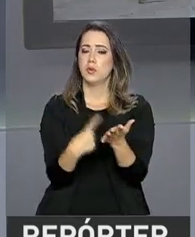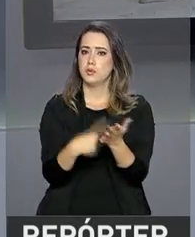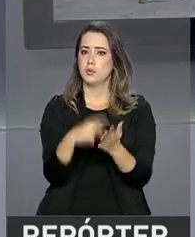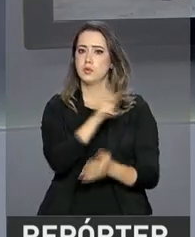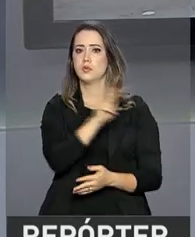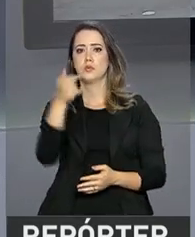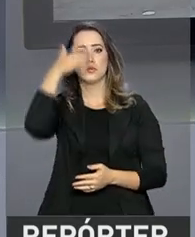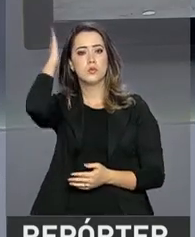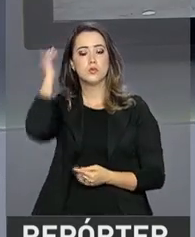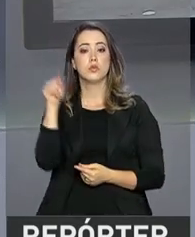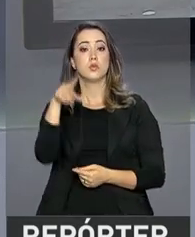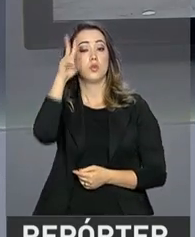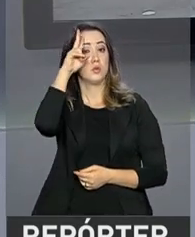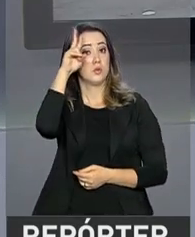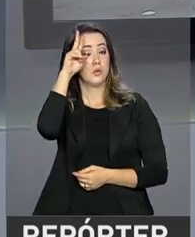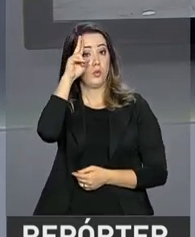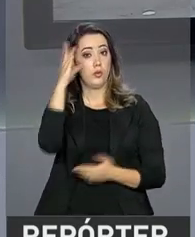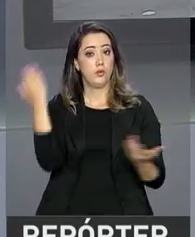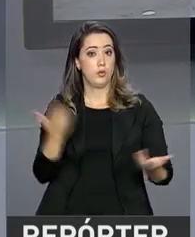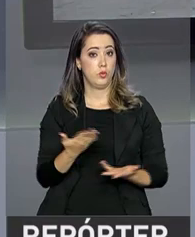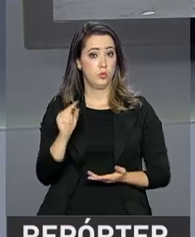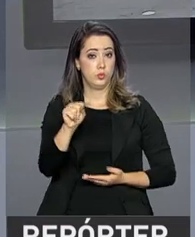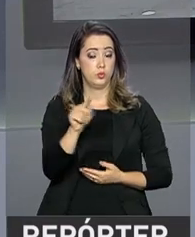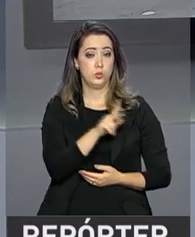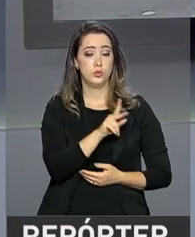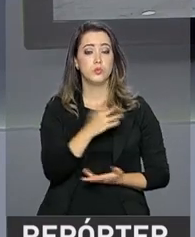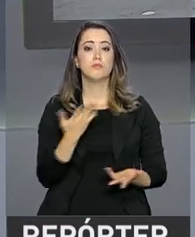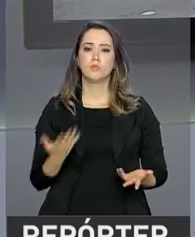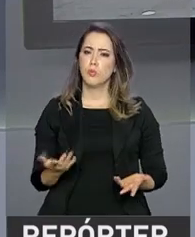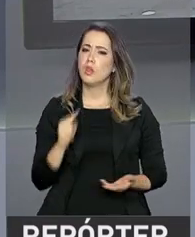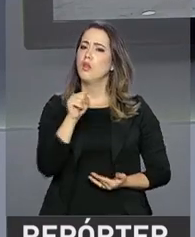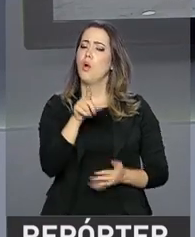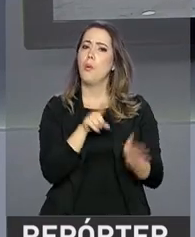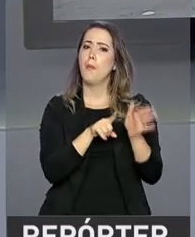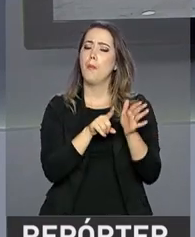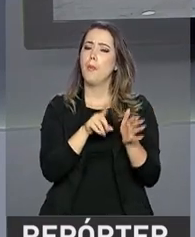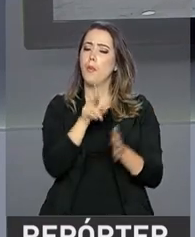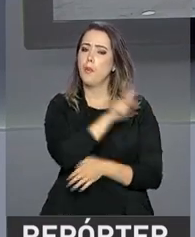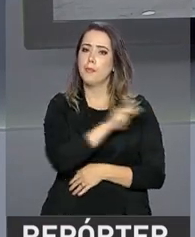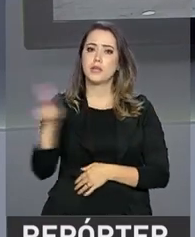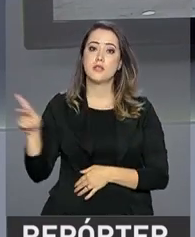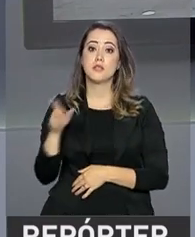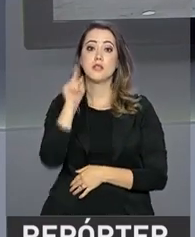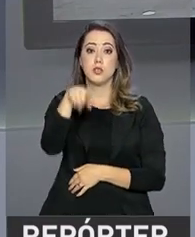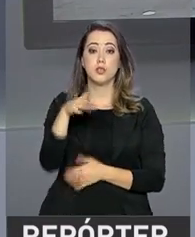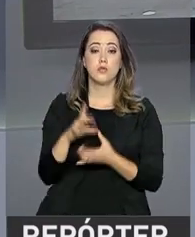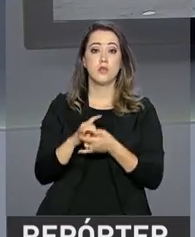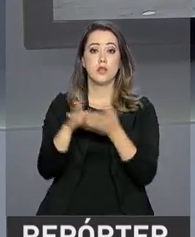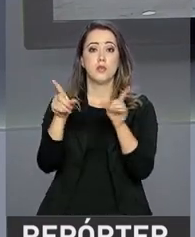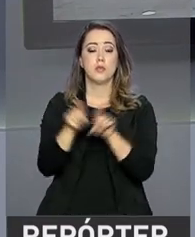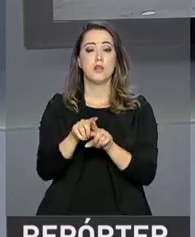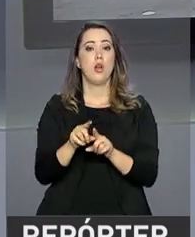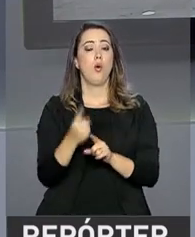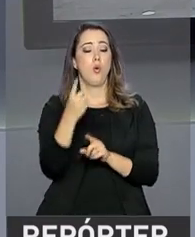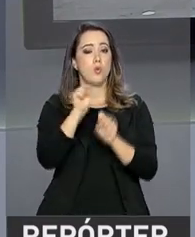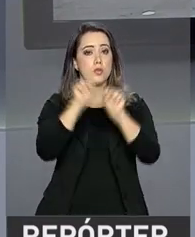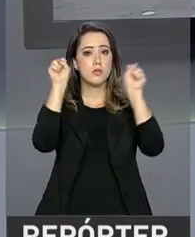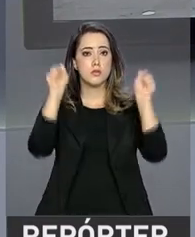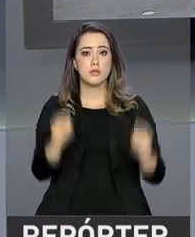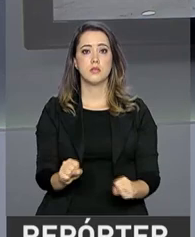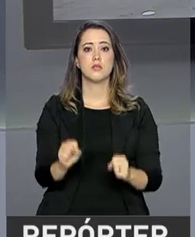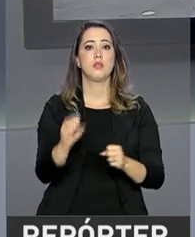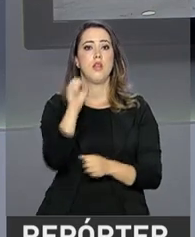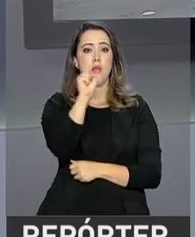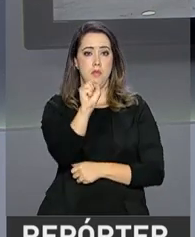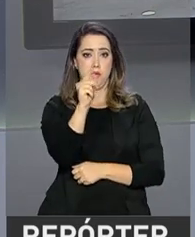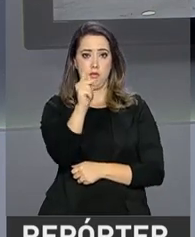presidente Michel Temer nessa tarde de segunda-feira. Paulo, o presidente vai sancionar o Sistema Único de Segurança Pública, não é isso? Você já tem mais